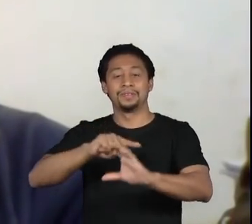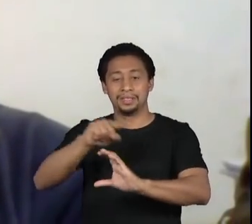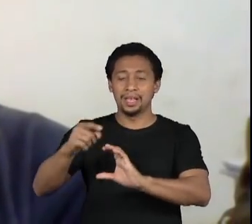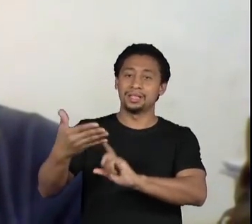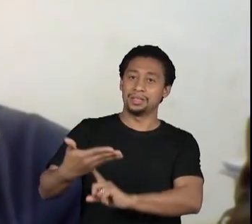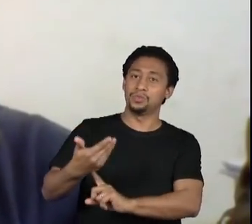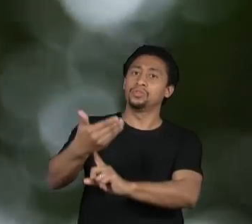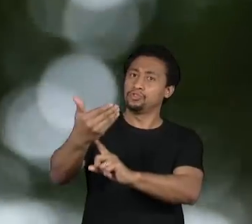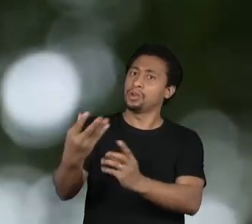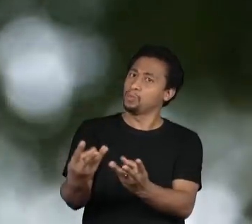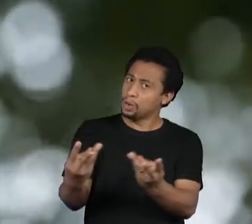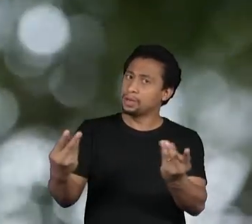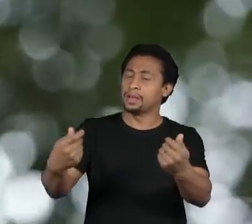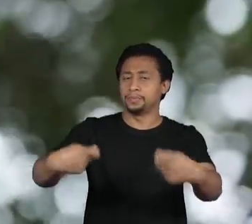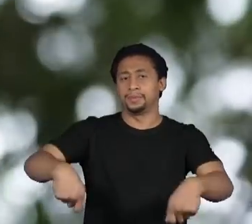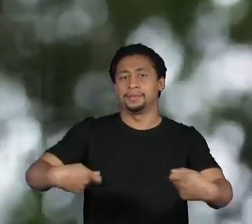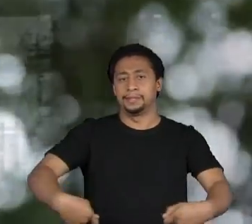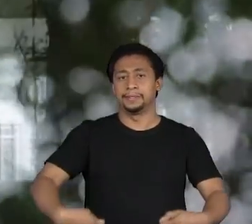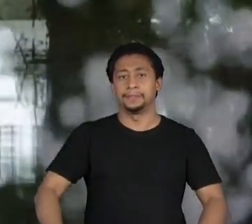tecnologicamente qualificados.